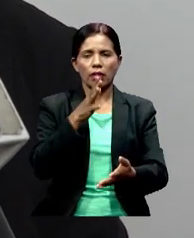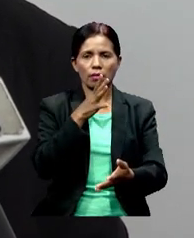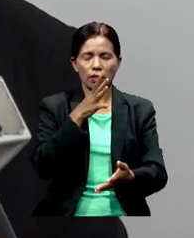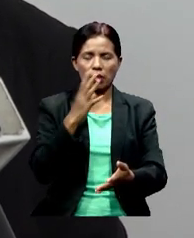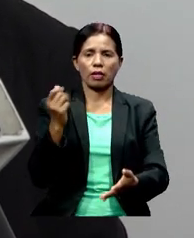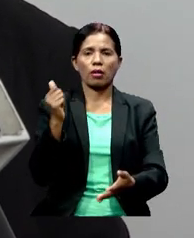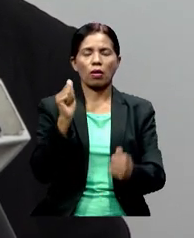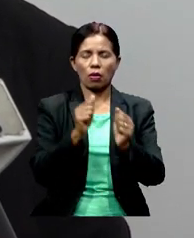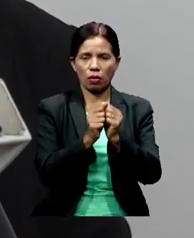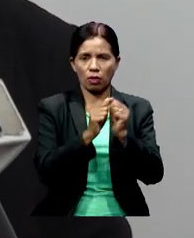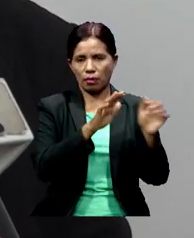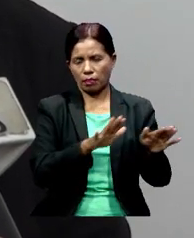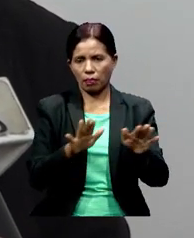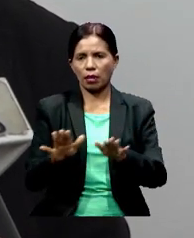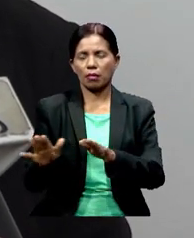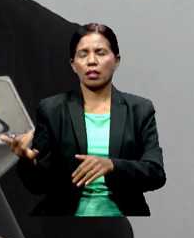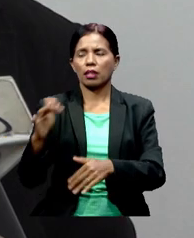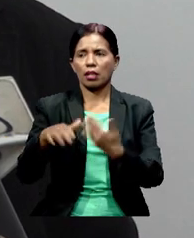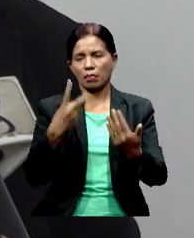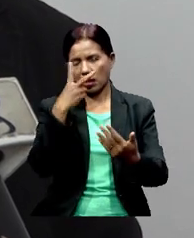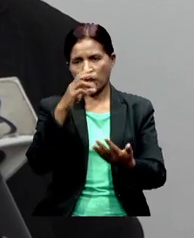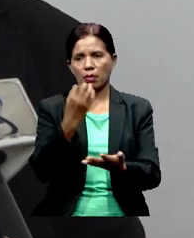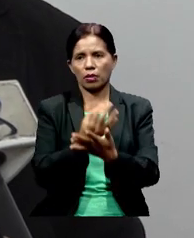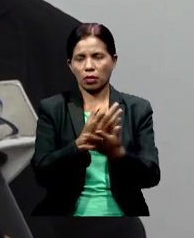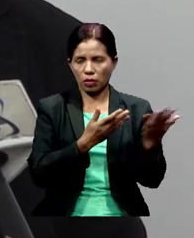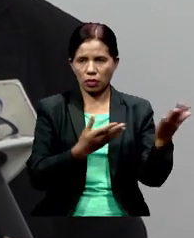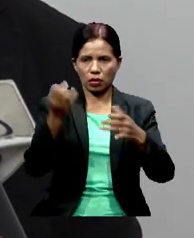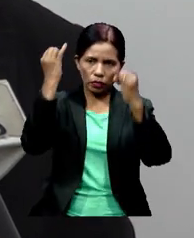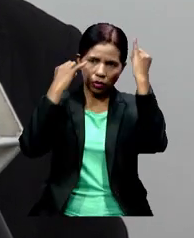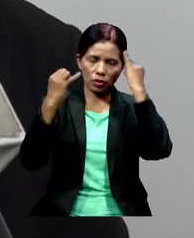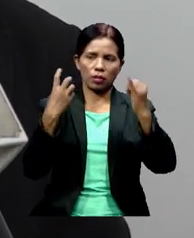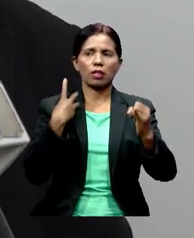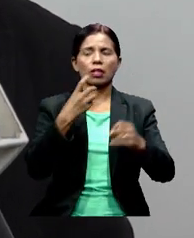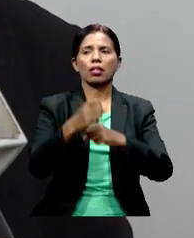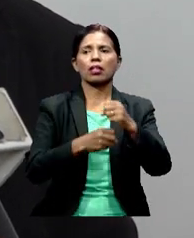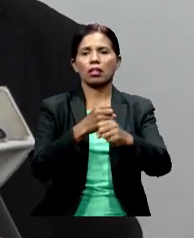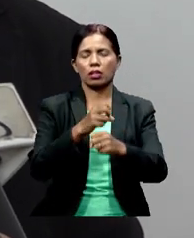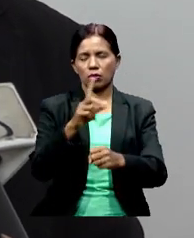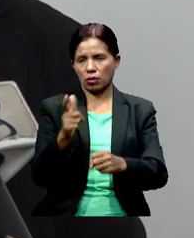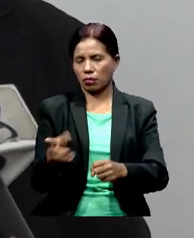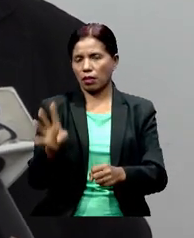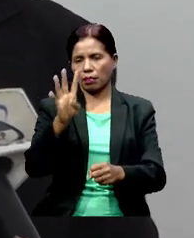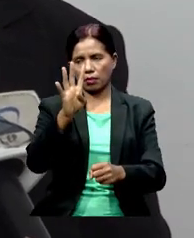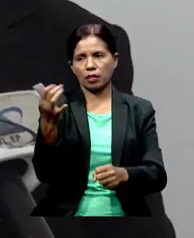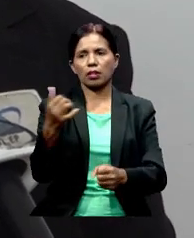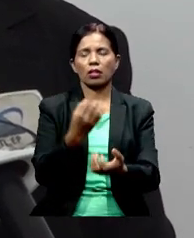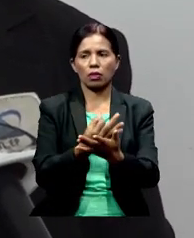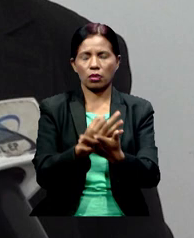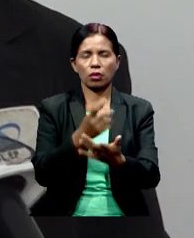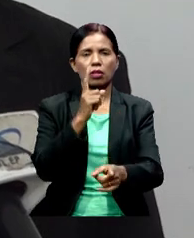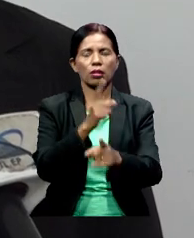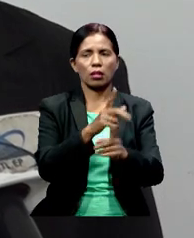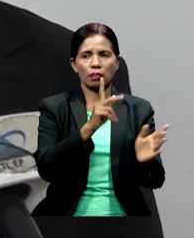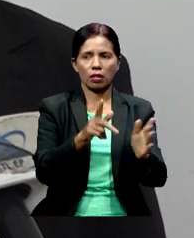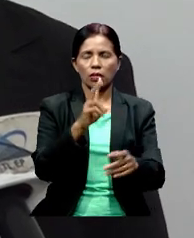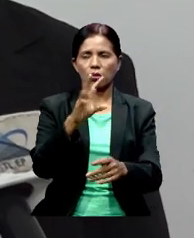ira então a mim concorre a mim orçamento não é bem ou se ira rolou informação mas que e a tina em 2024, se era o orçamento do nosso plano de